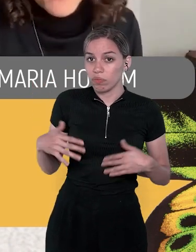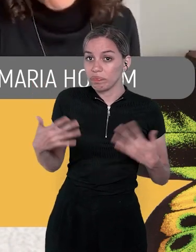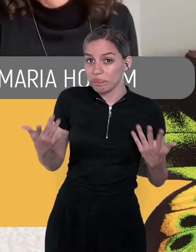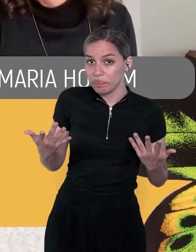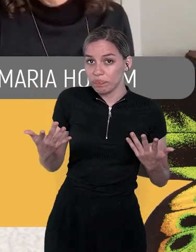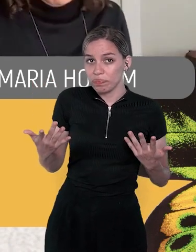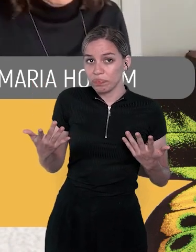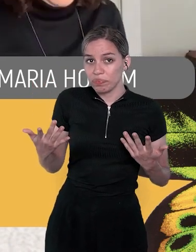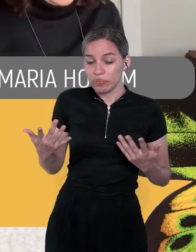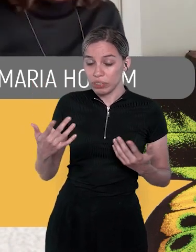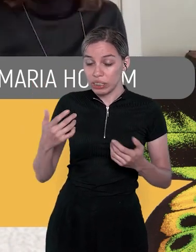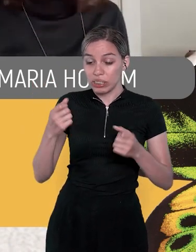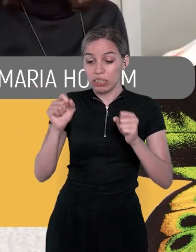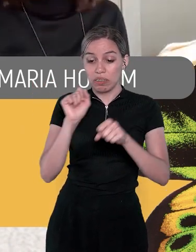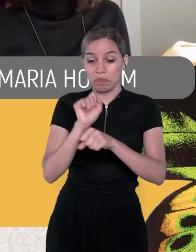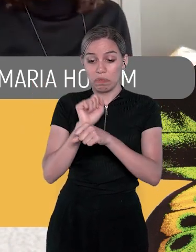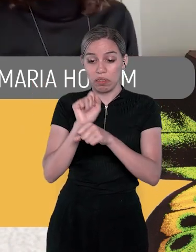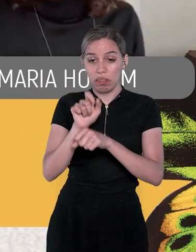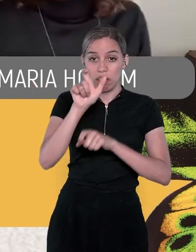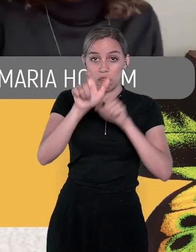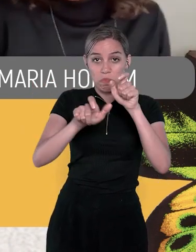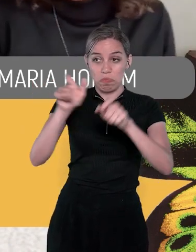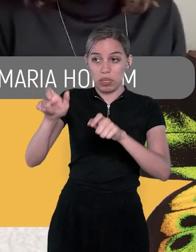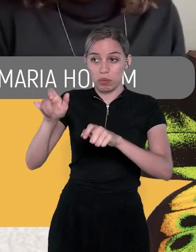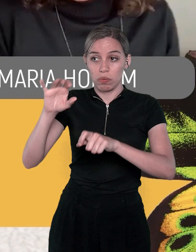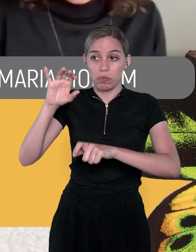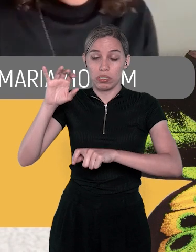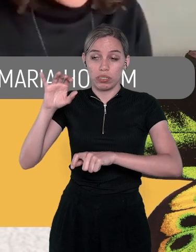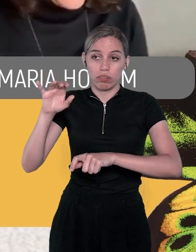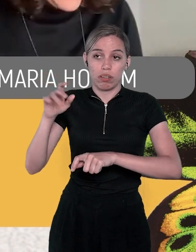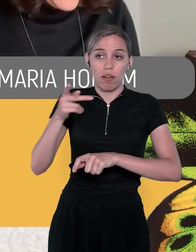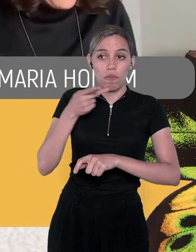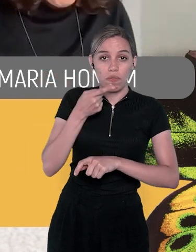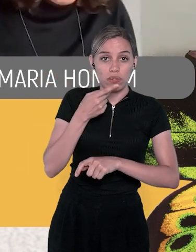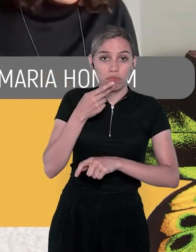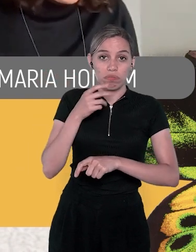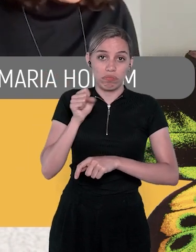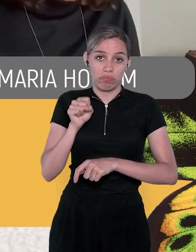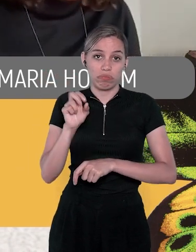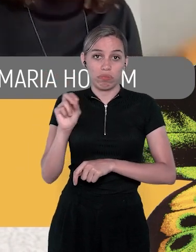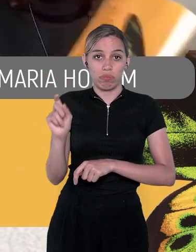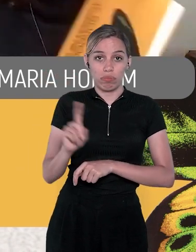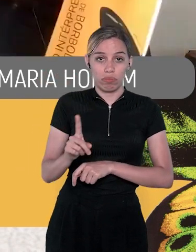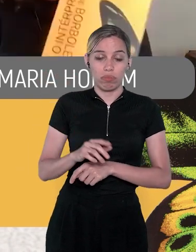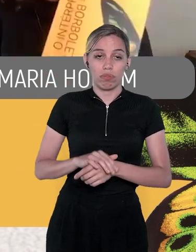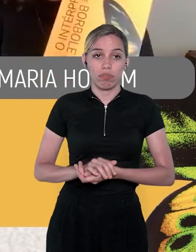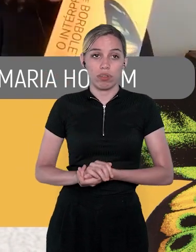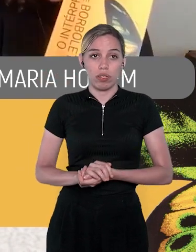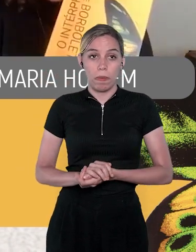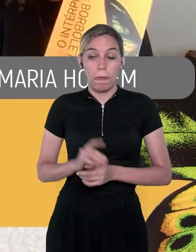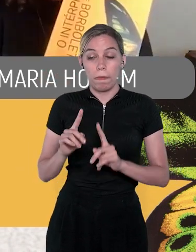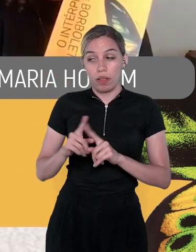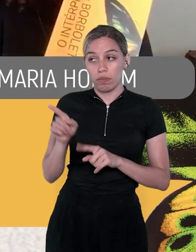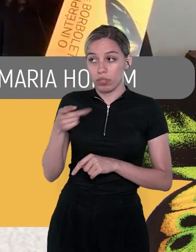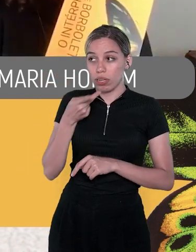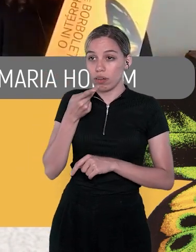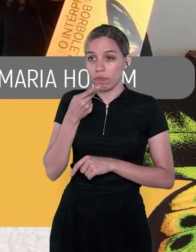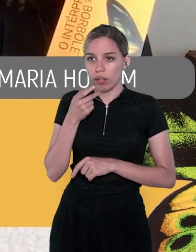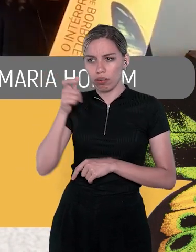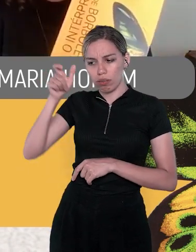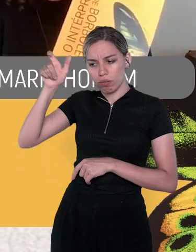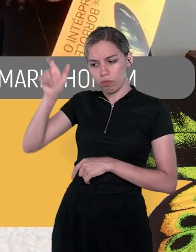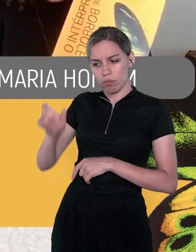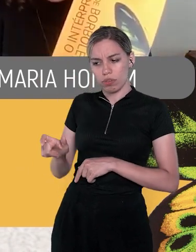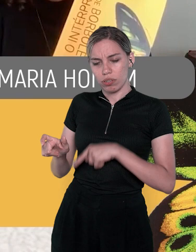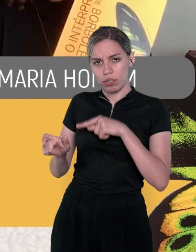aí vou deixar o leitor ter essa... Mas você coloca aqui o nosso